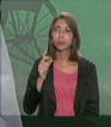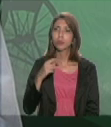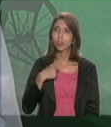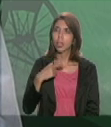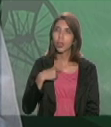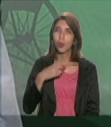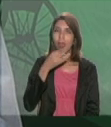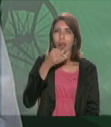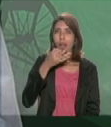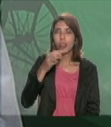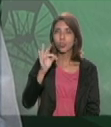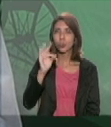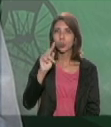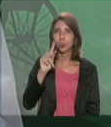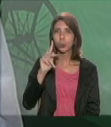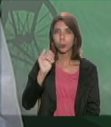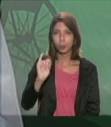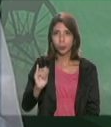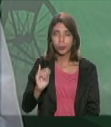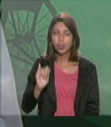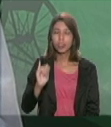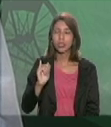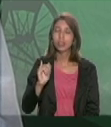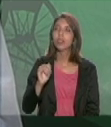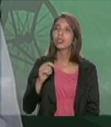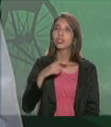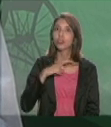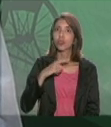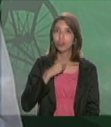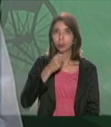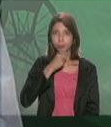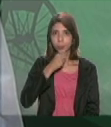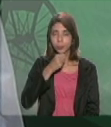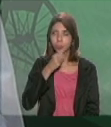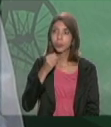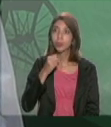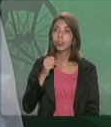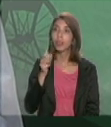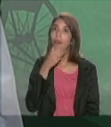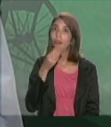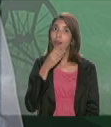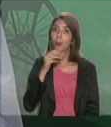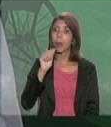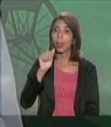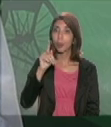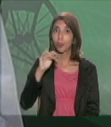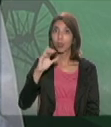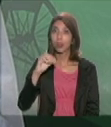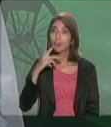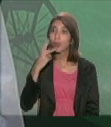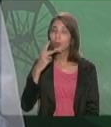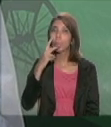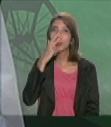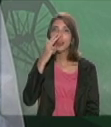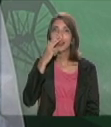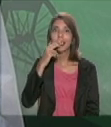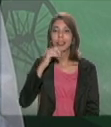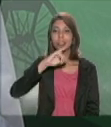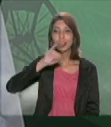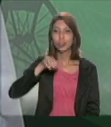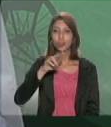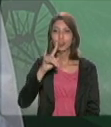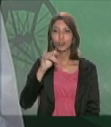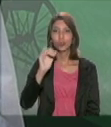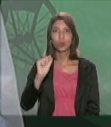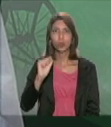Eu estava lá na Rádio Tupi e aí o Período estava narrando o jogo com o Apolinho comentando. E aí o Apolinho disse assim, a imagem de São Judas Tadeu